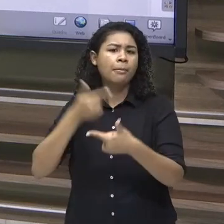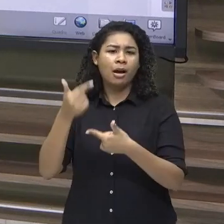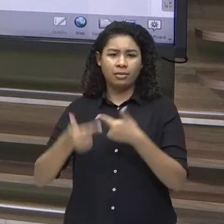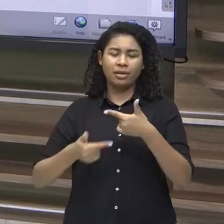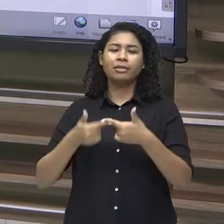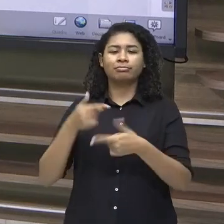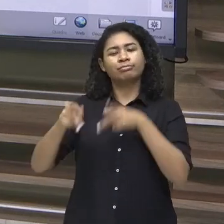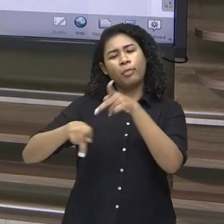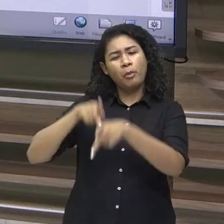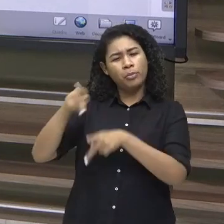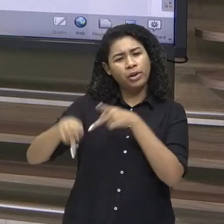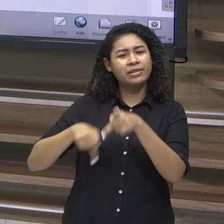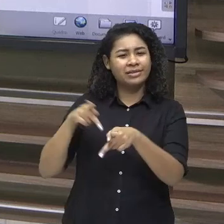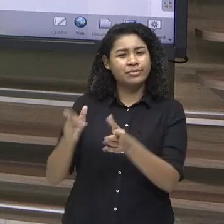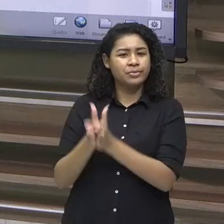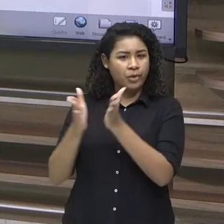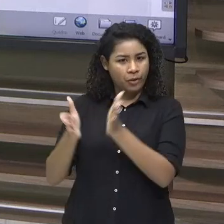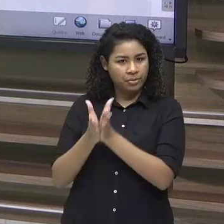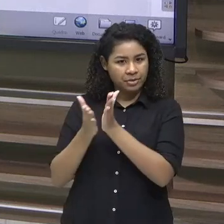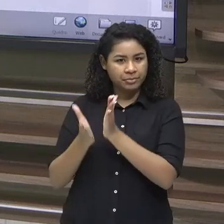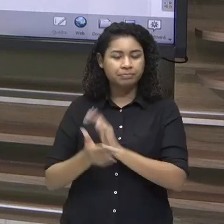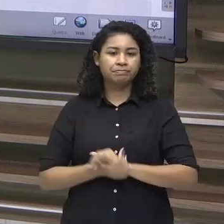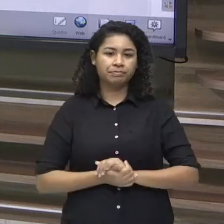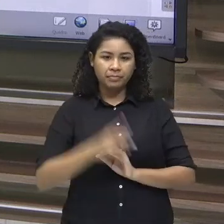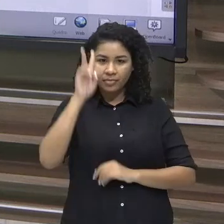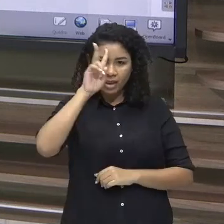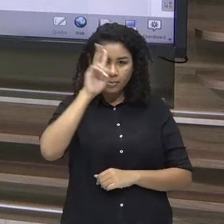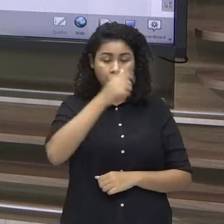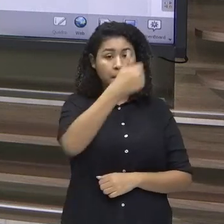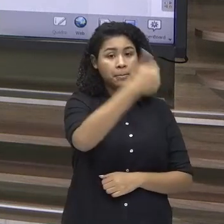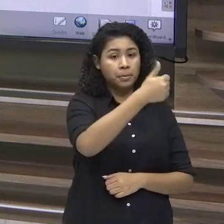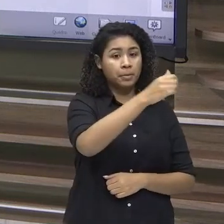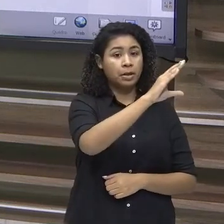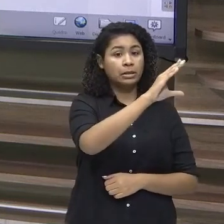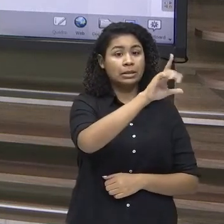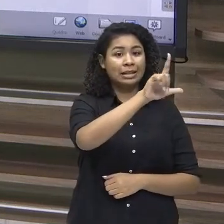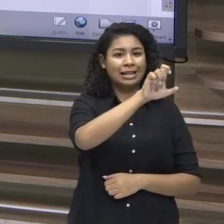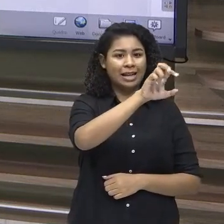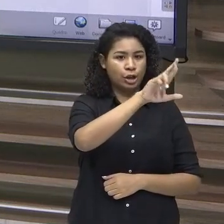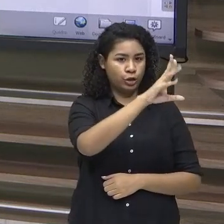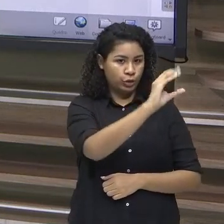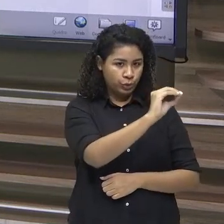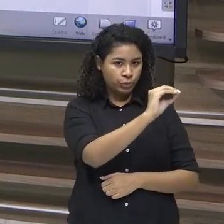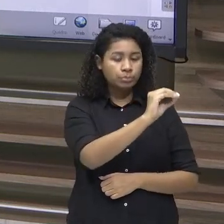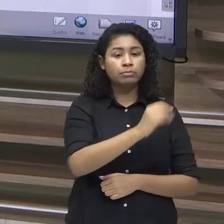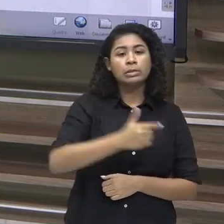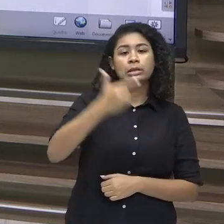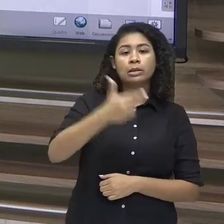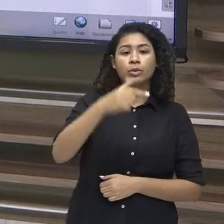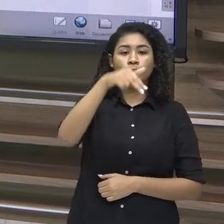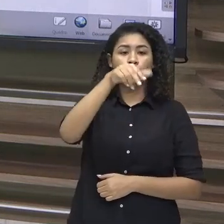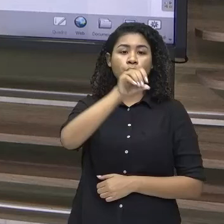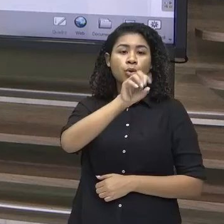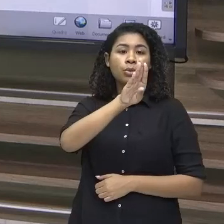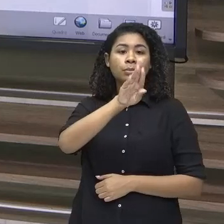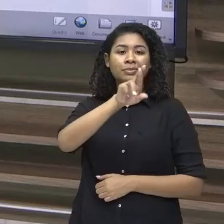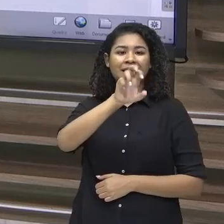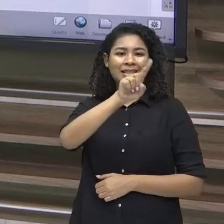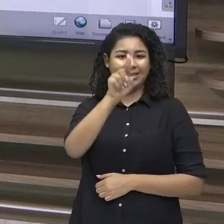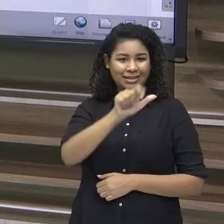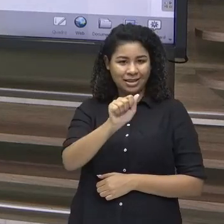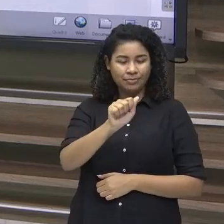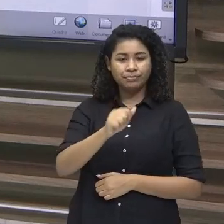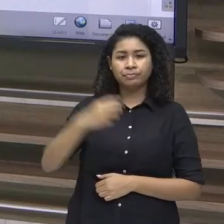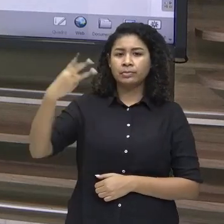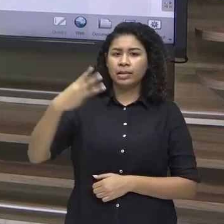povão francês, por assim dizer. Primeiro estado, clero. Segundo estado, nobreza. Terceiro estado, burguesia